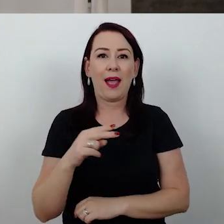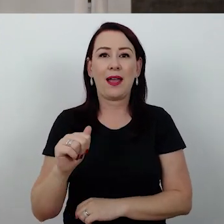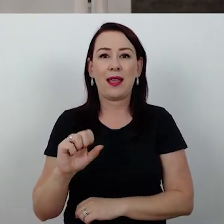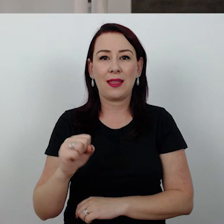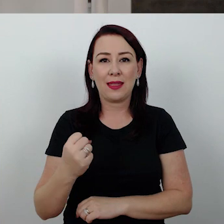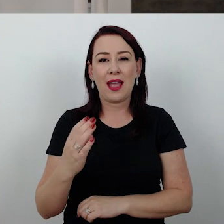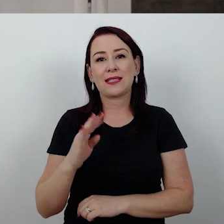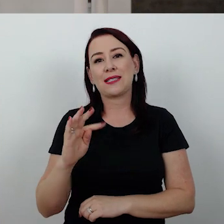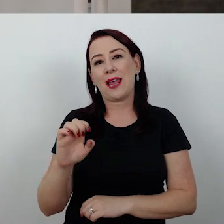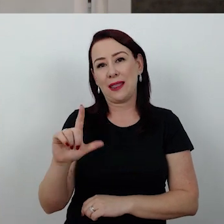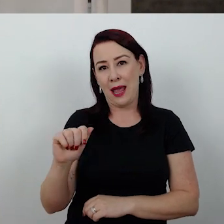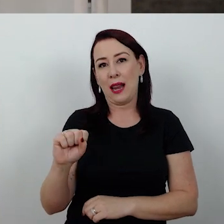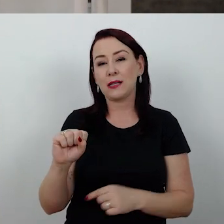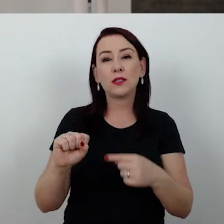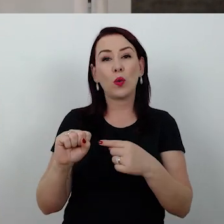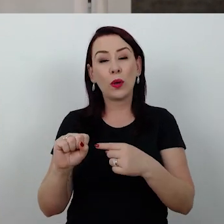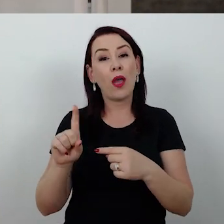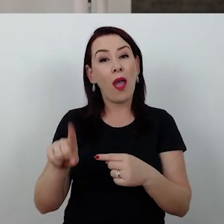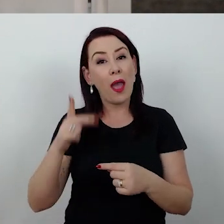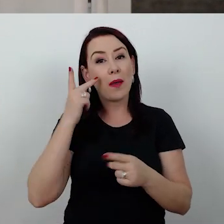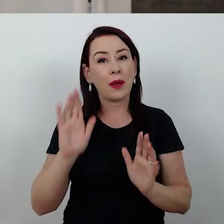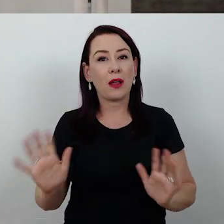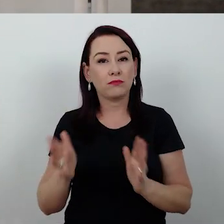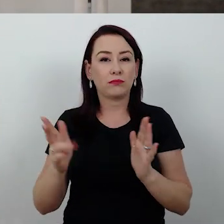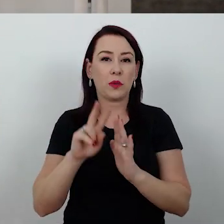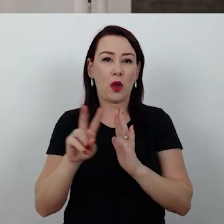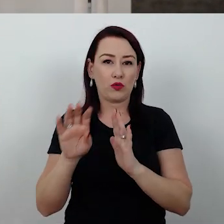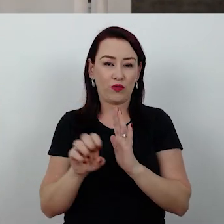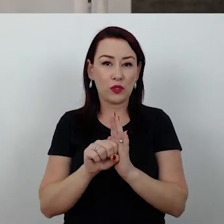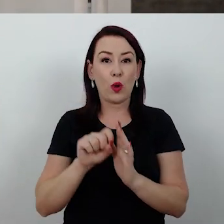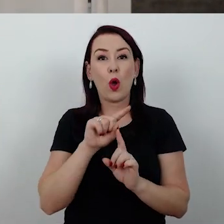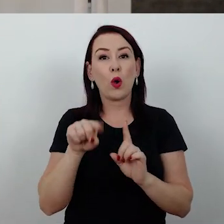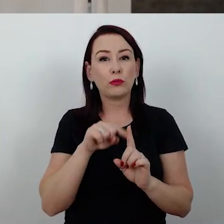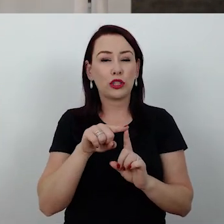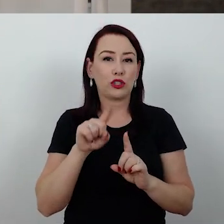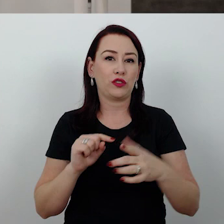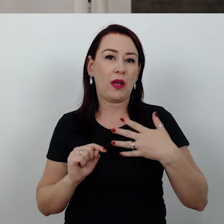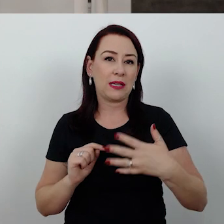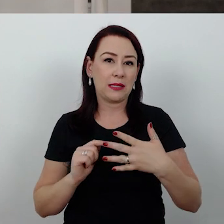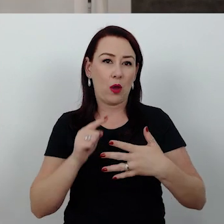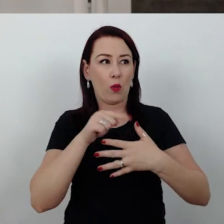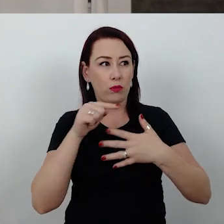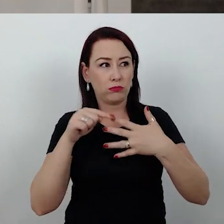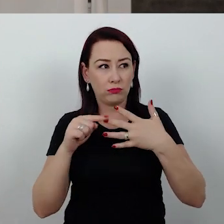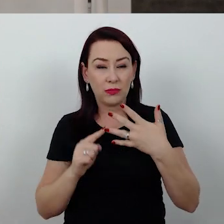de Desenvolvimento do Audiovisual, vislumbrando 5 eixos, que eu vou falar um pouquinho aqui